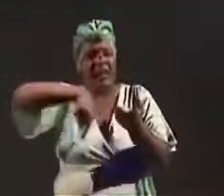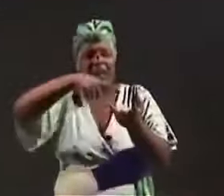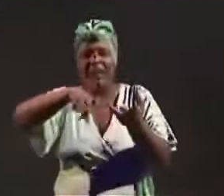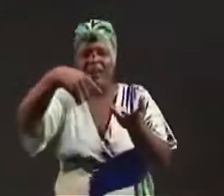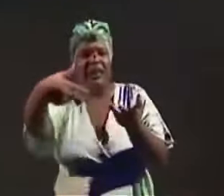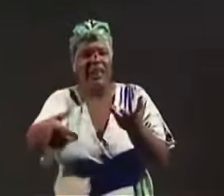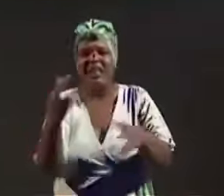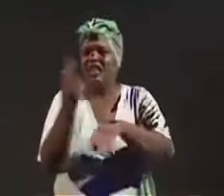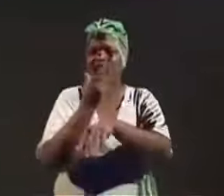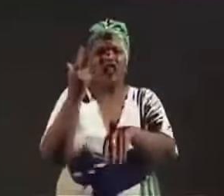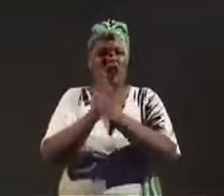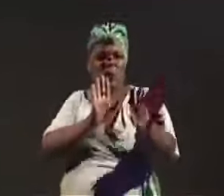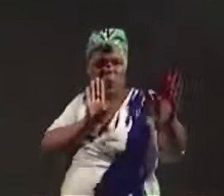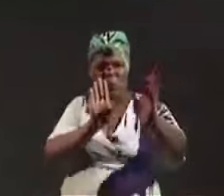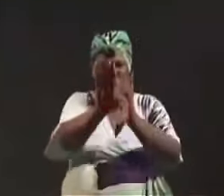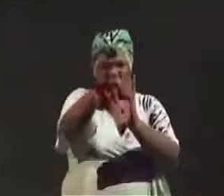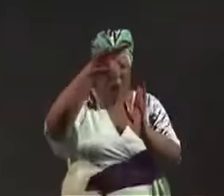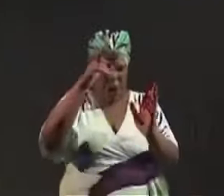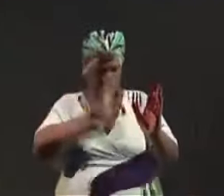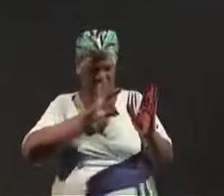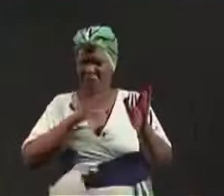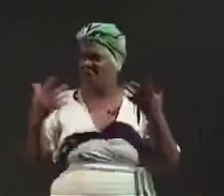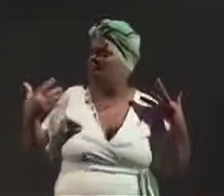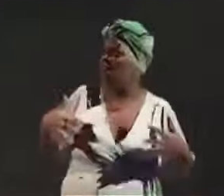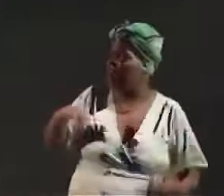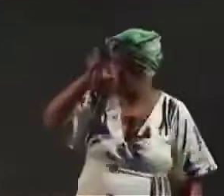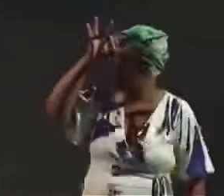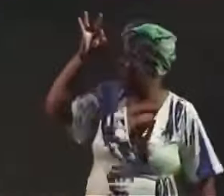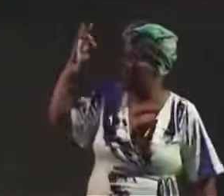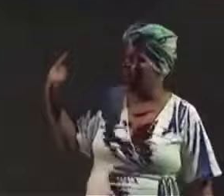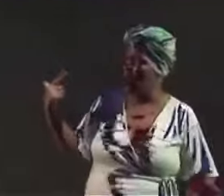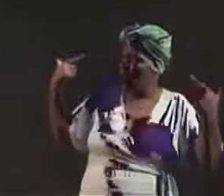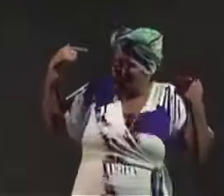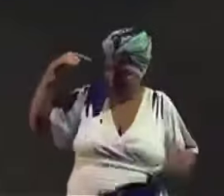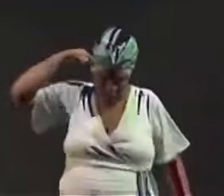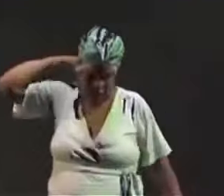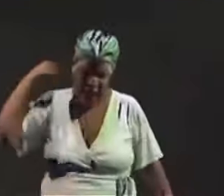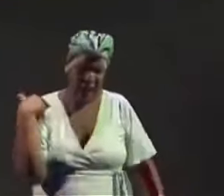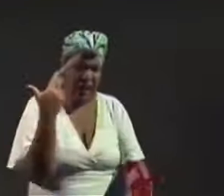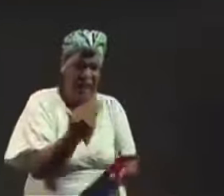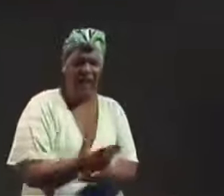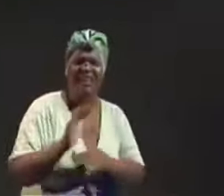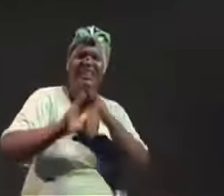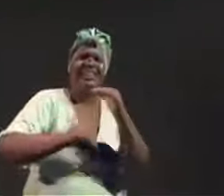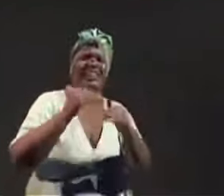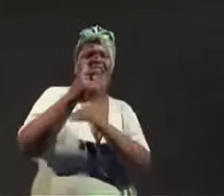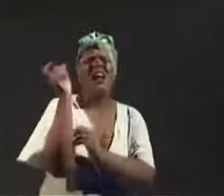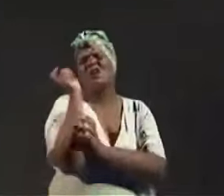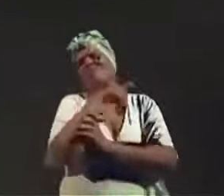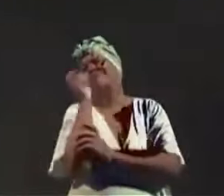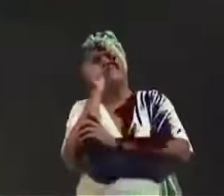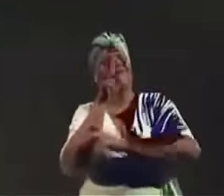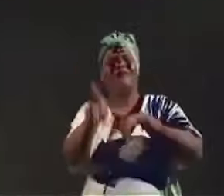quem resiste chegou com o pé na porta. O sistema contando corpos frescos, passou no plenário, conta as notas. Brasil prosperando é pura mentira, quem vende,